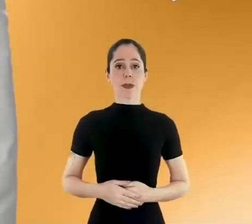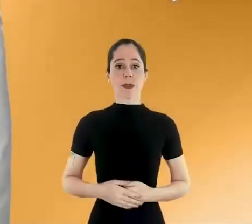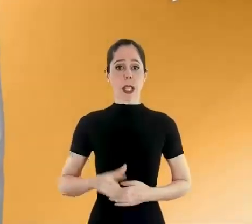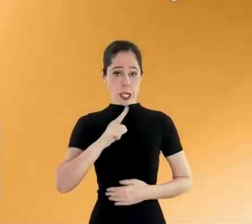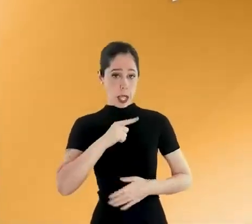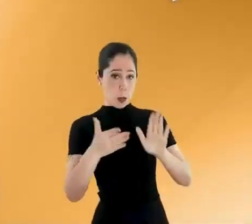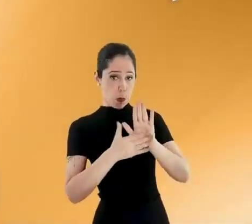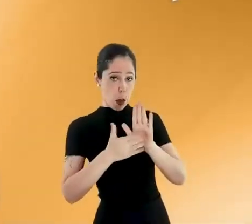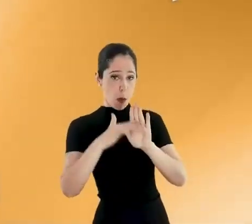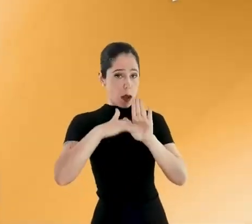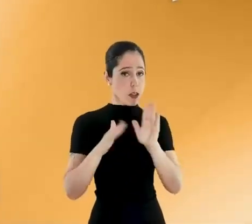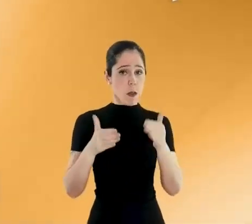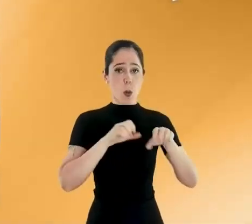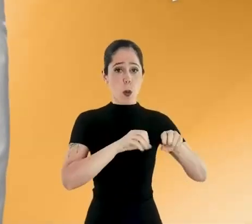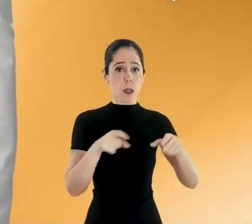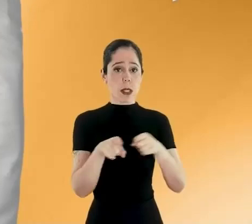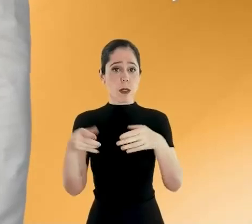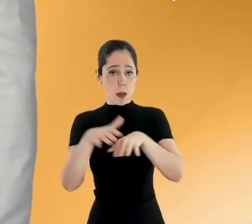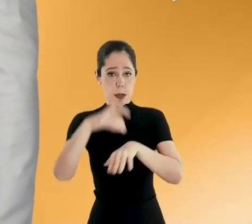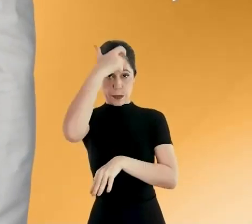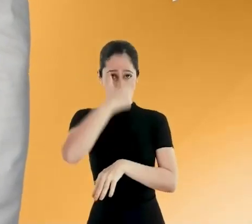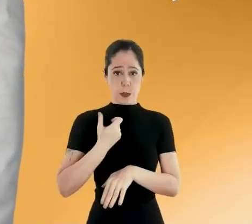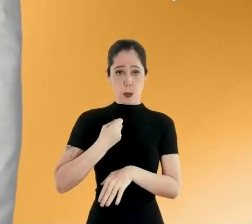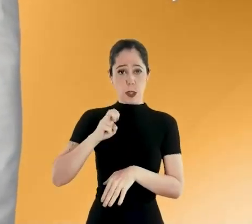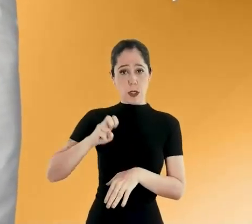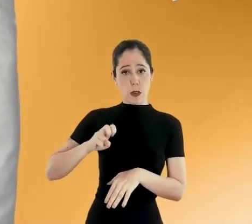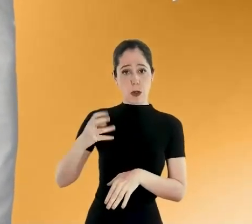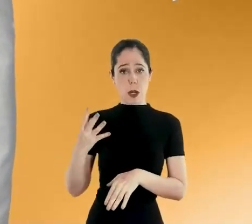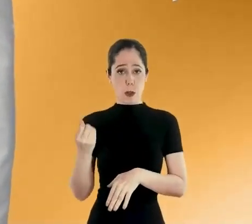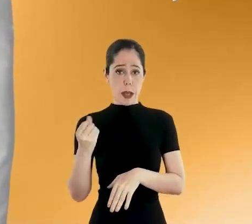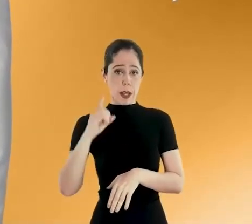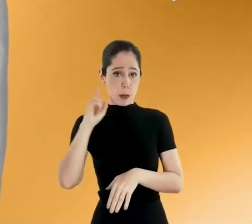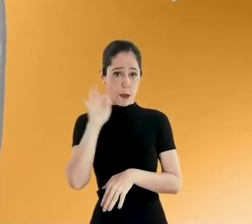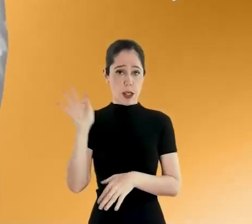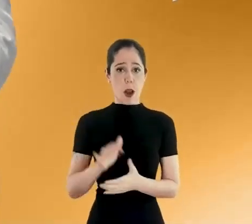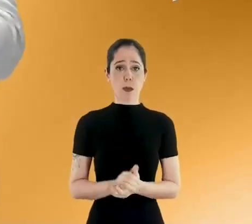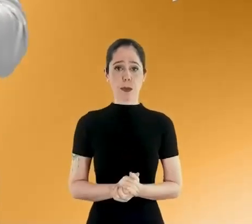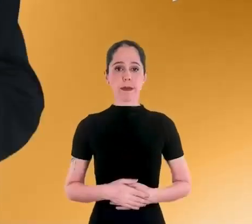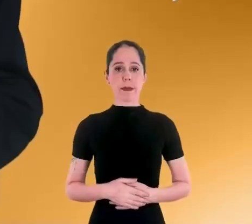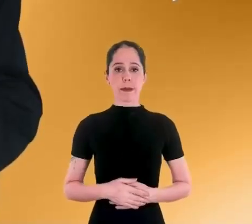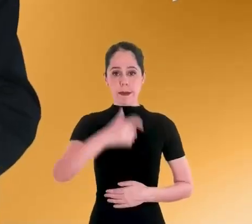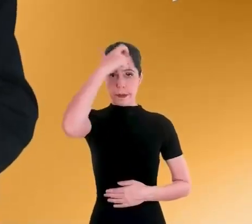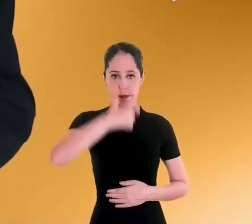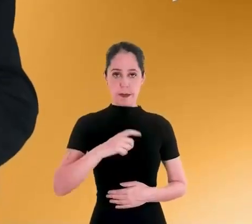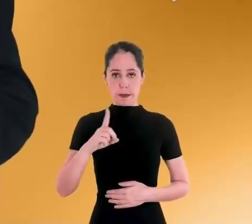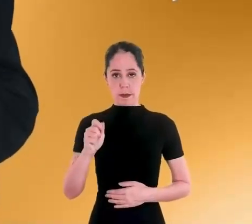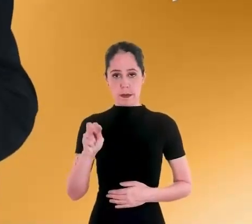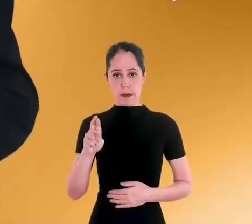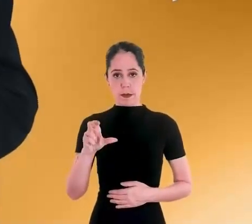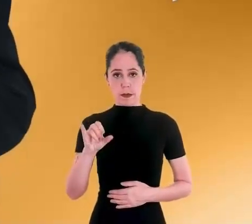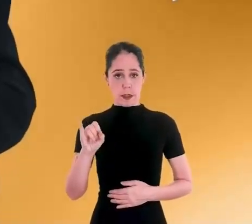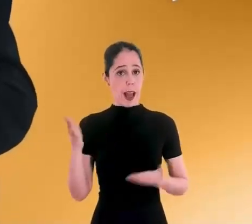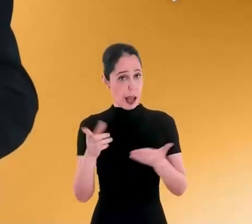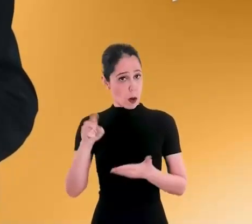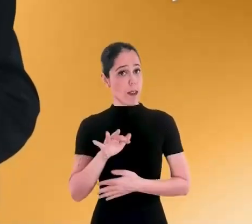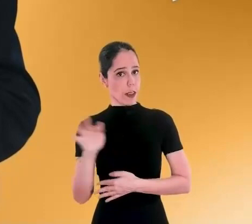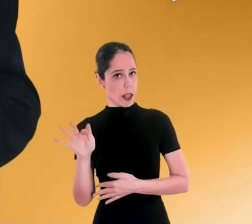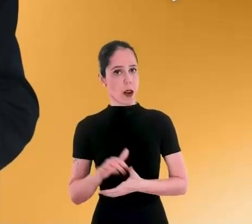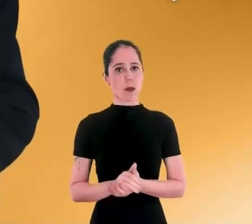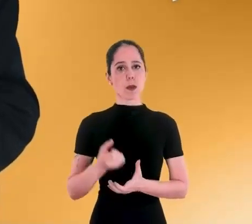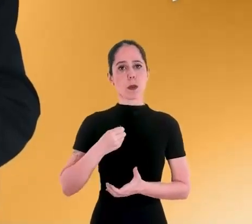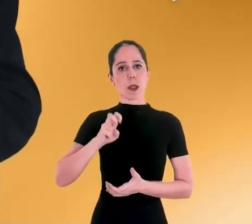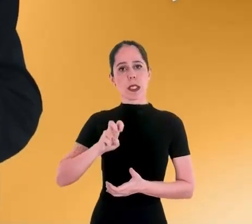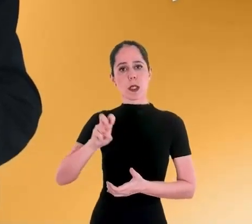5505. Tenho propostas para educação, inclusão, Amaral Negrito, 5546, deputado federal. Sou Darcy Lima da Rosa,